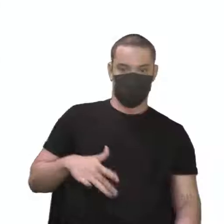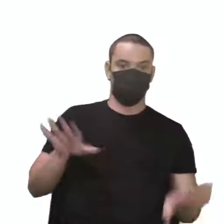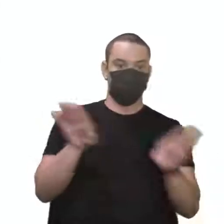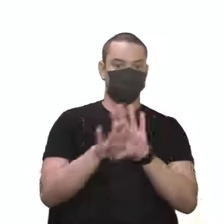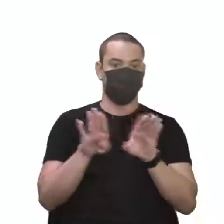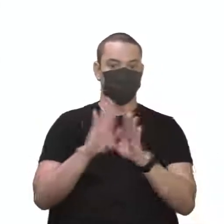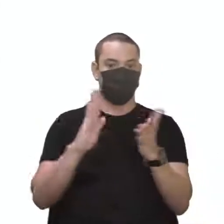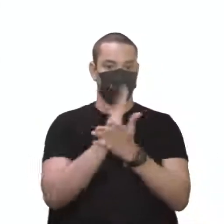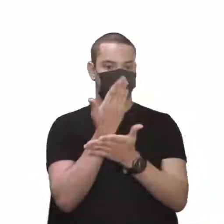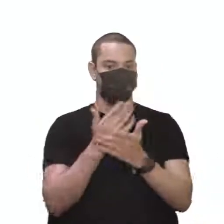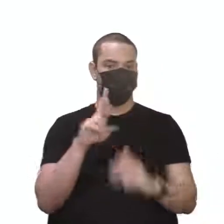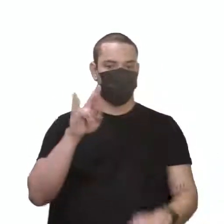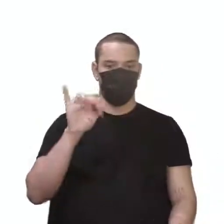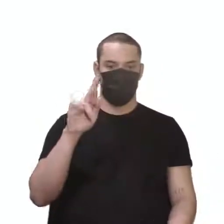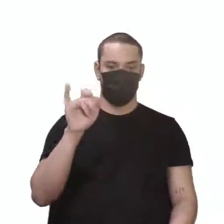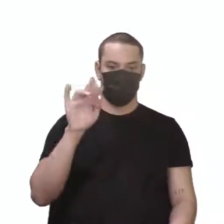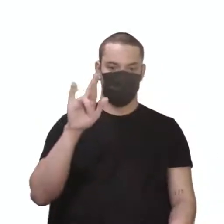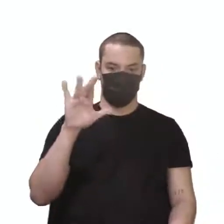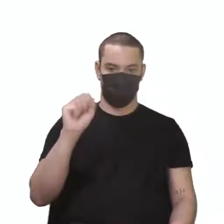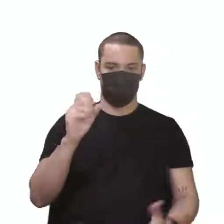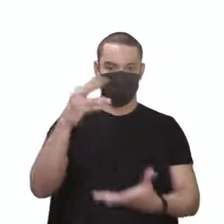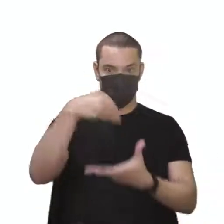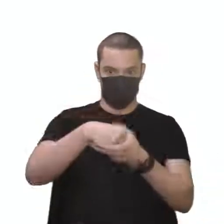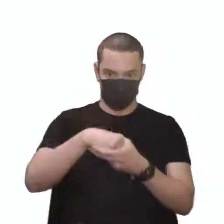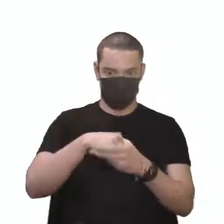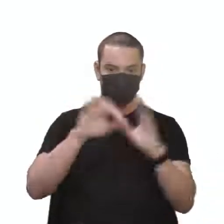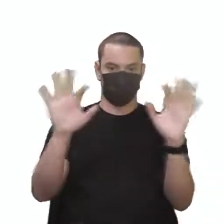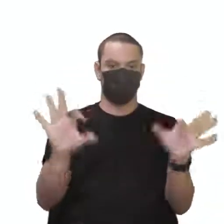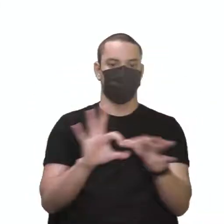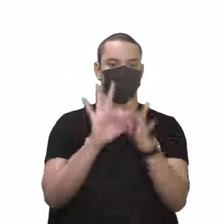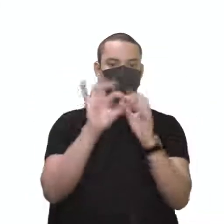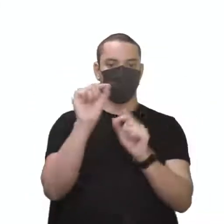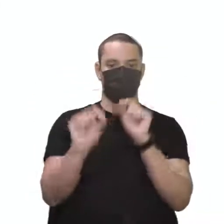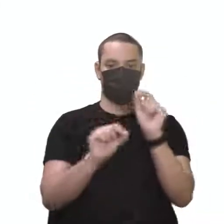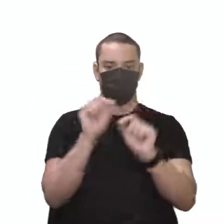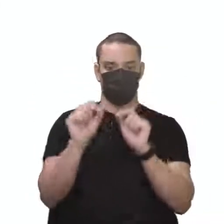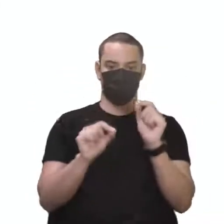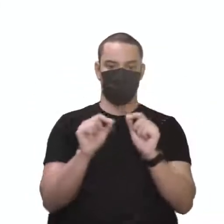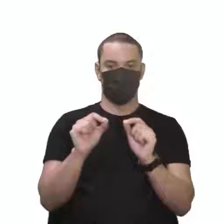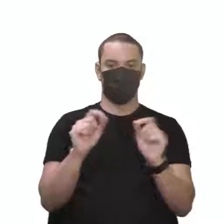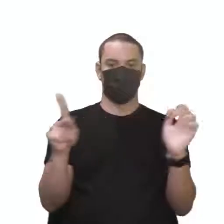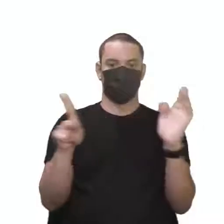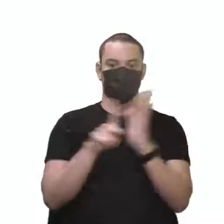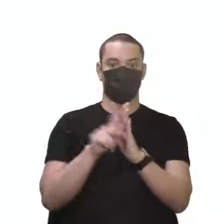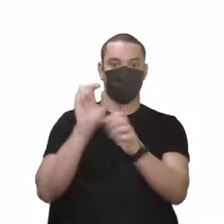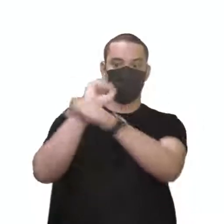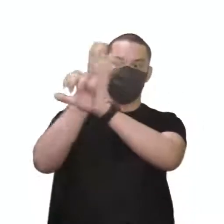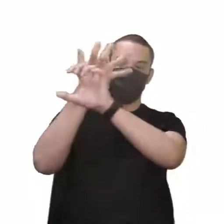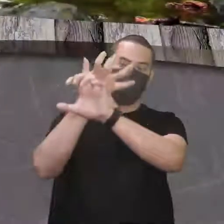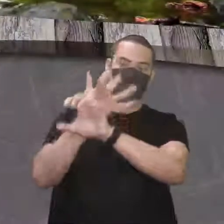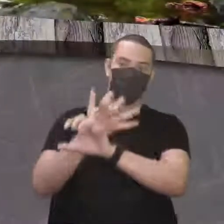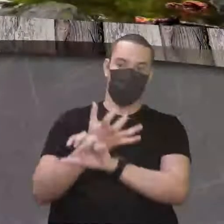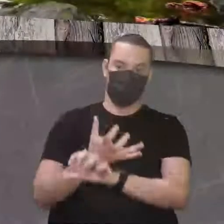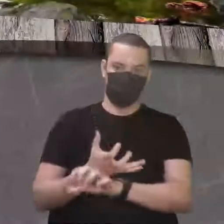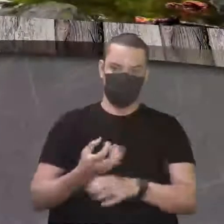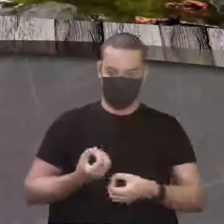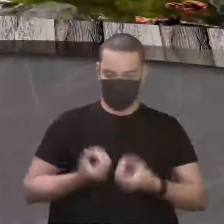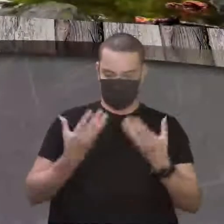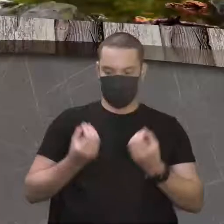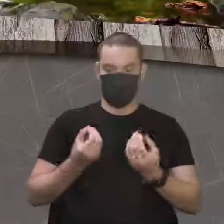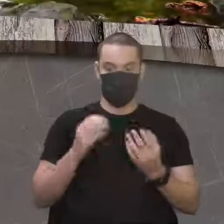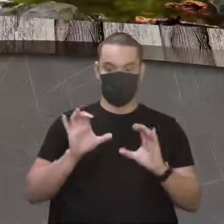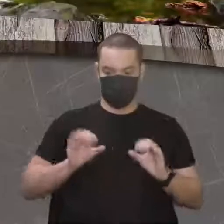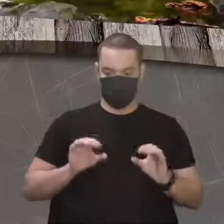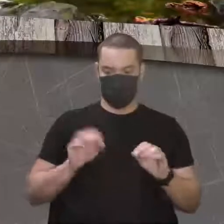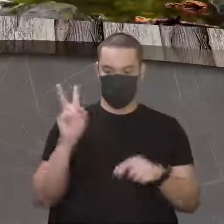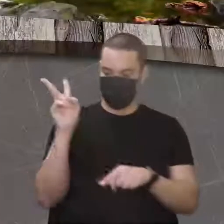células refratárias, tá? Presente aí nos retrovírus associados à medula óssea vermelha, que é o que produz os nossos glóbulos